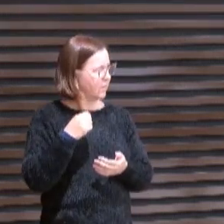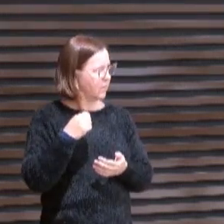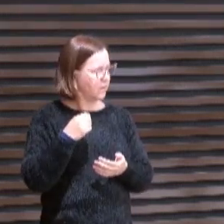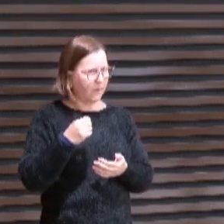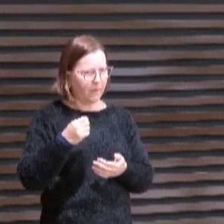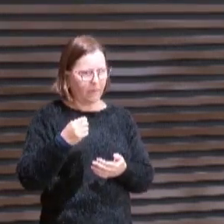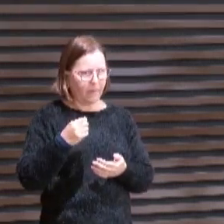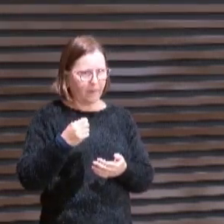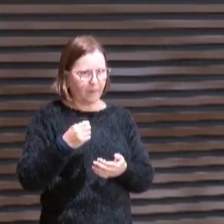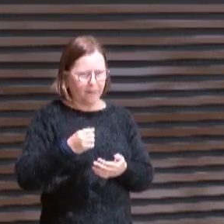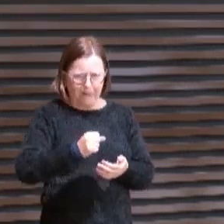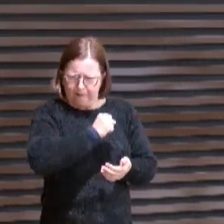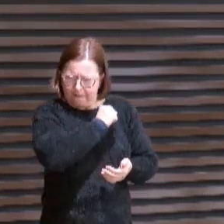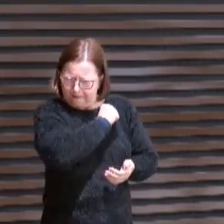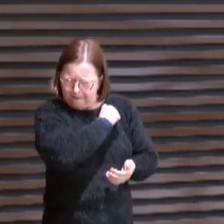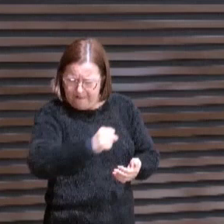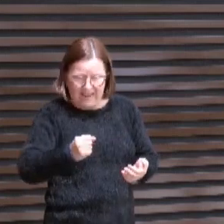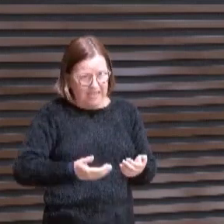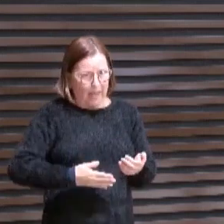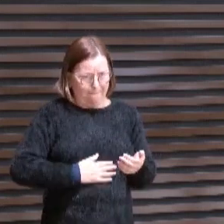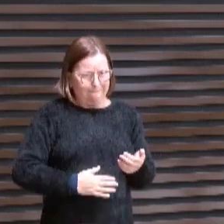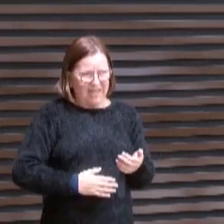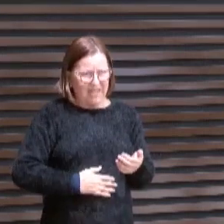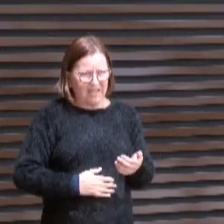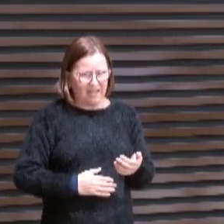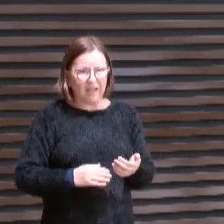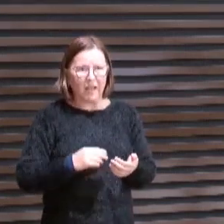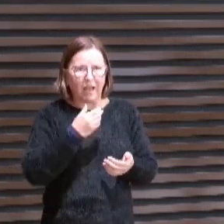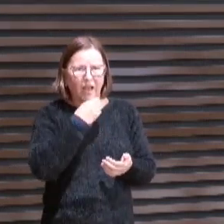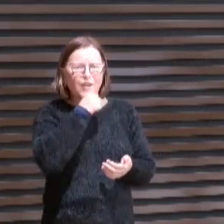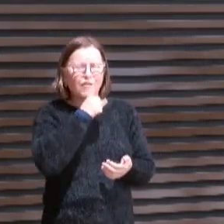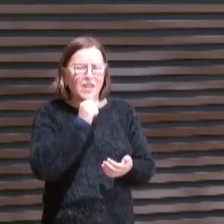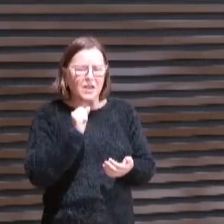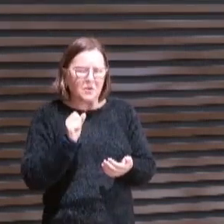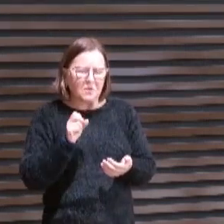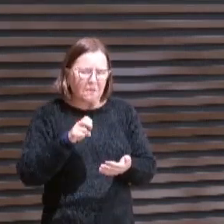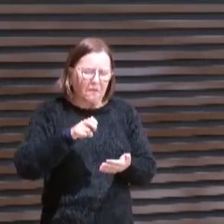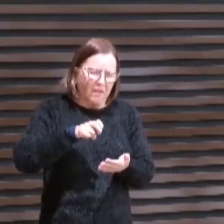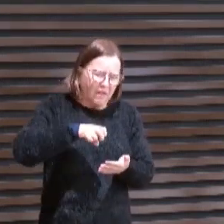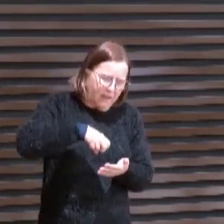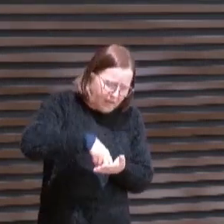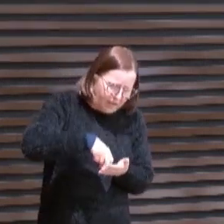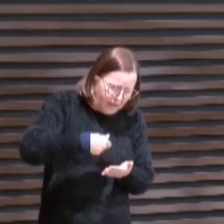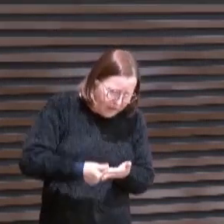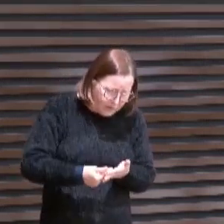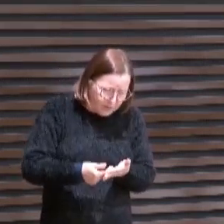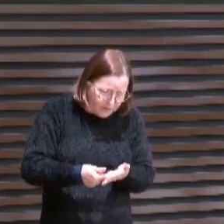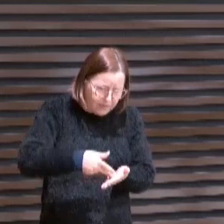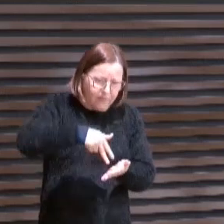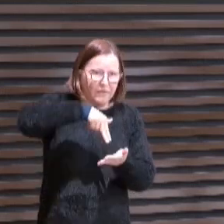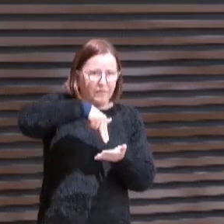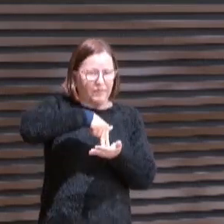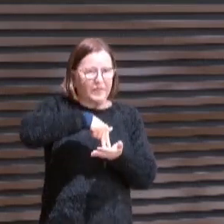da espada na barriga dele, ele se curvou, caiu, levantou-se, e de novo,